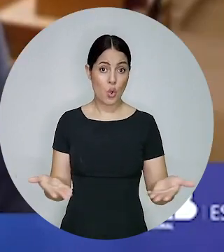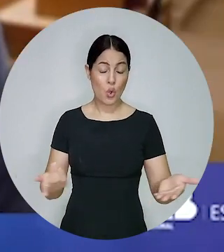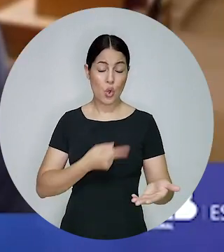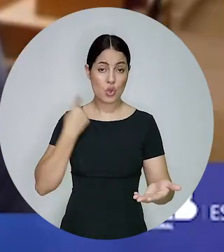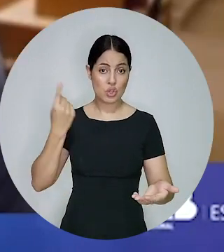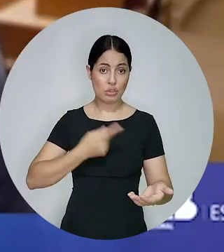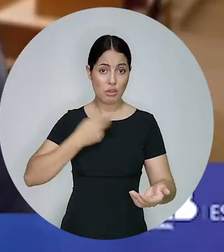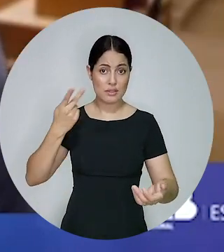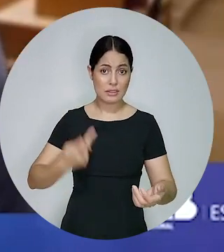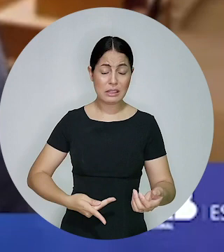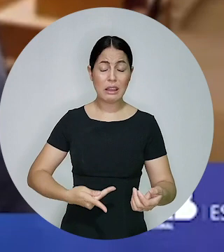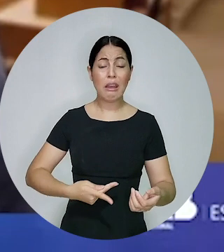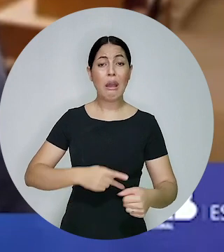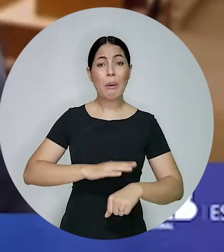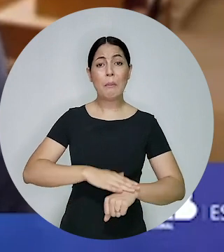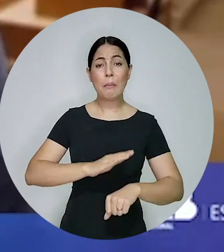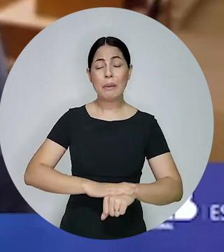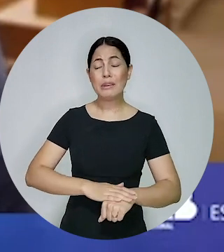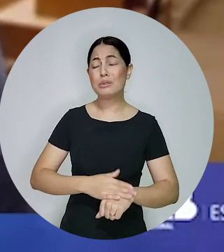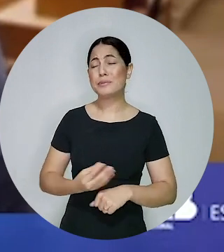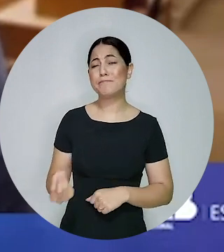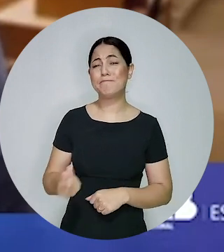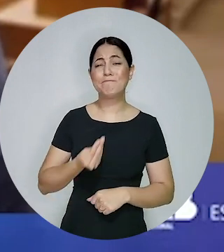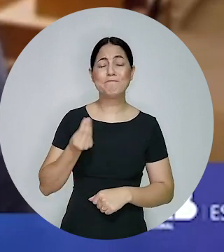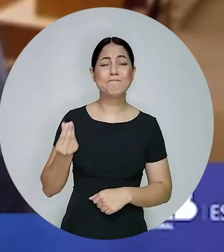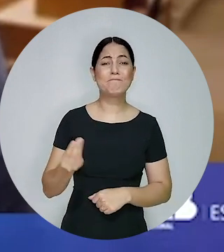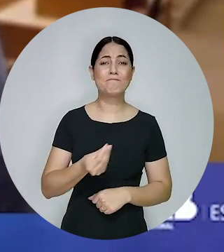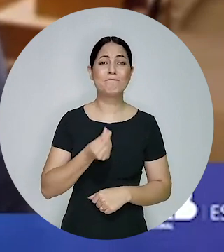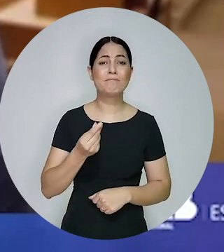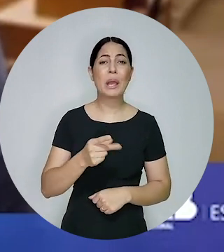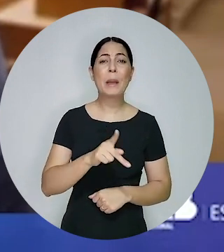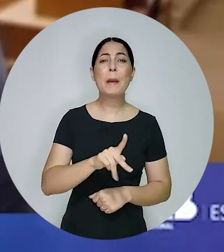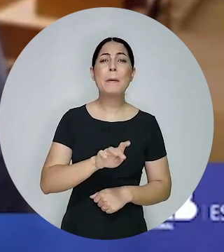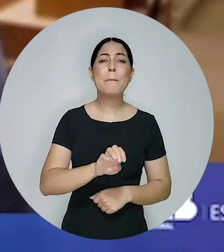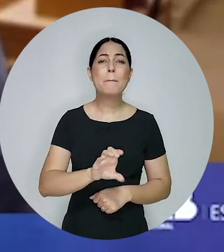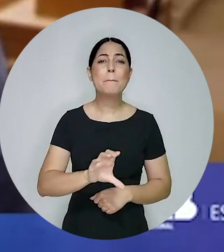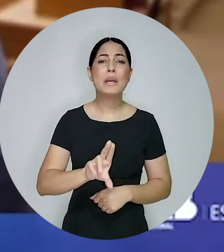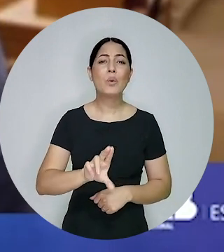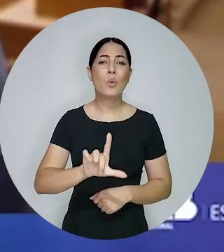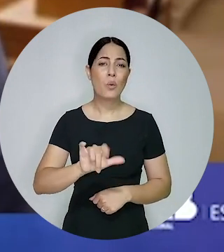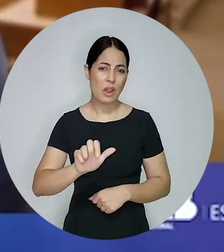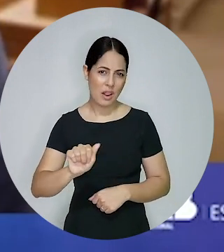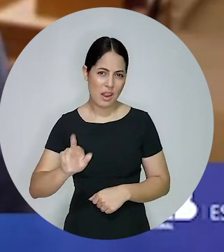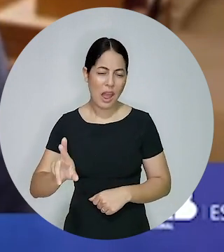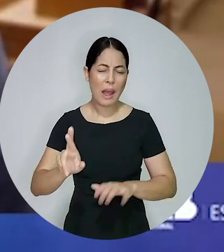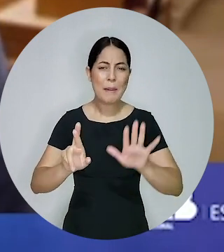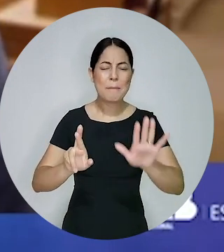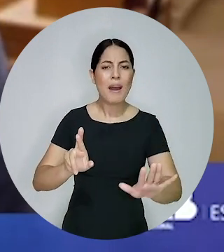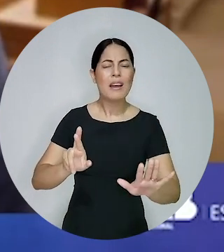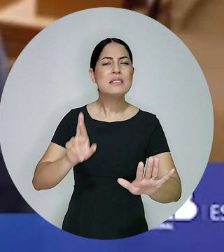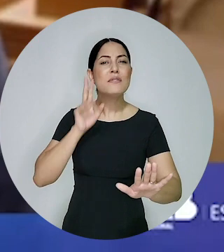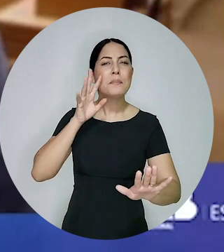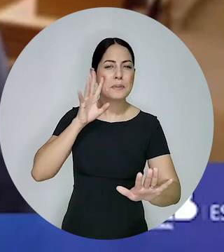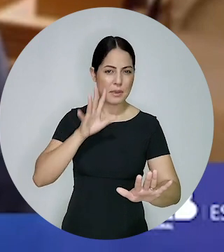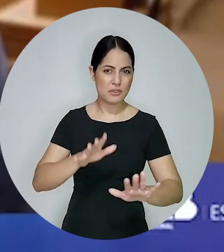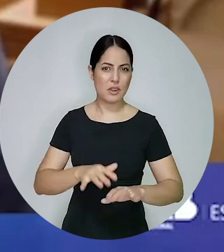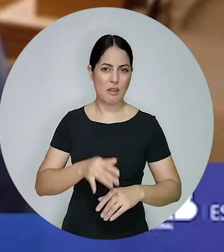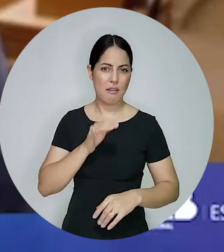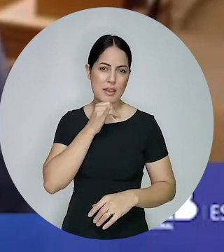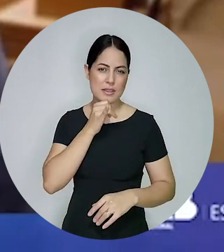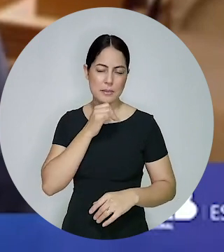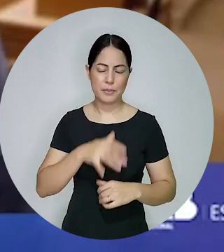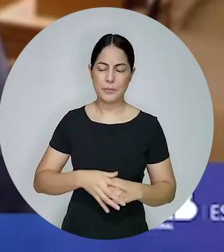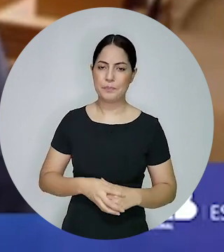momento muito peculiar de sistema de justiça, né? Eu estava conversando recentemente com um colega e dizendo o seguinte: olha, imagina que